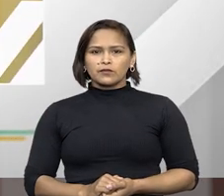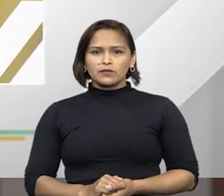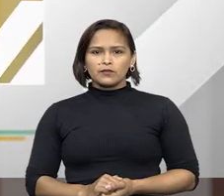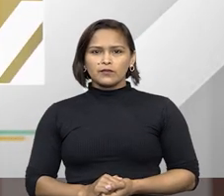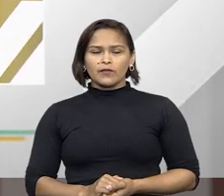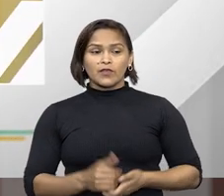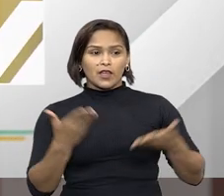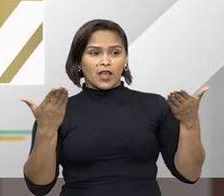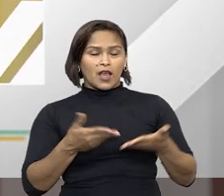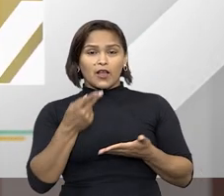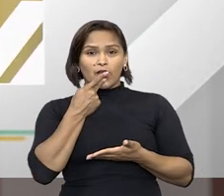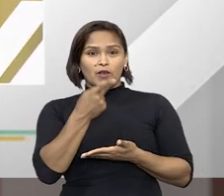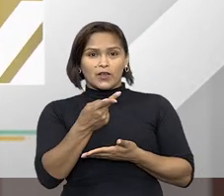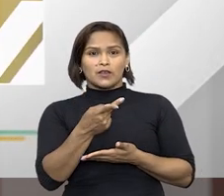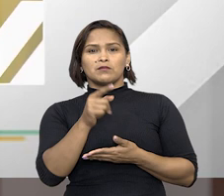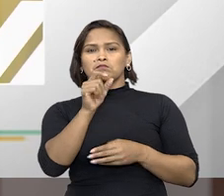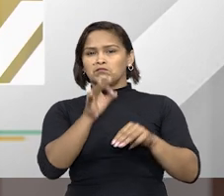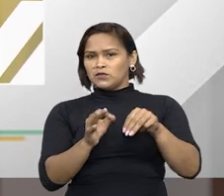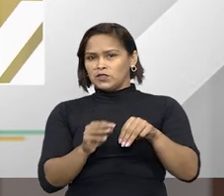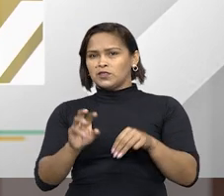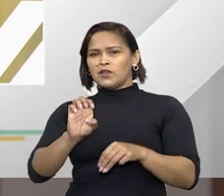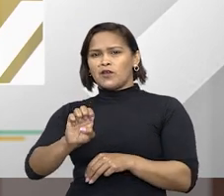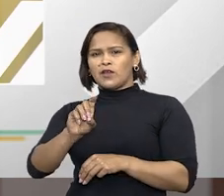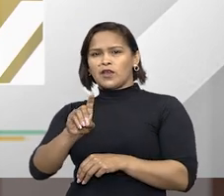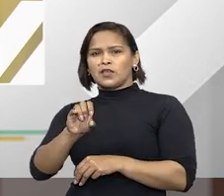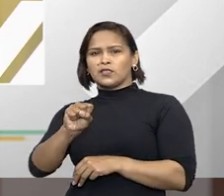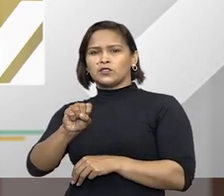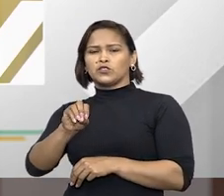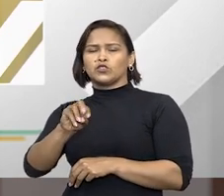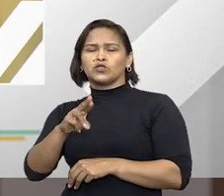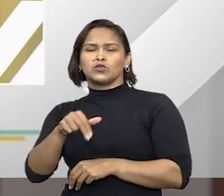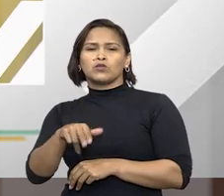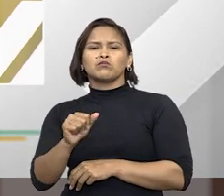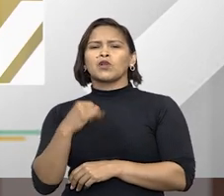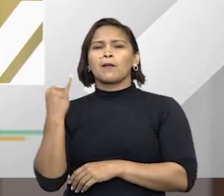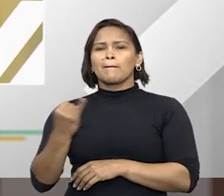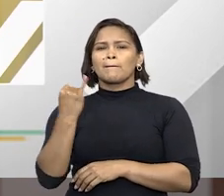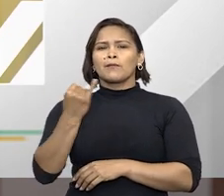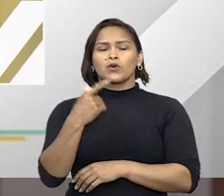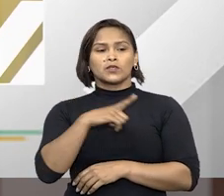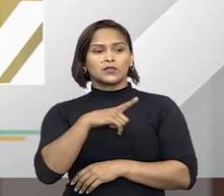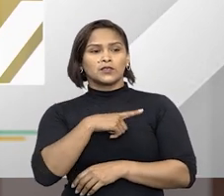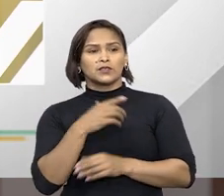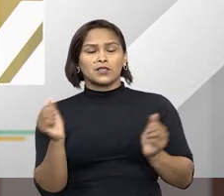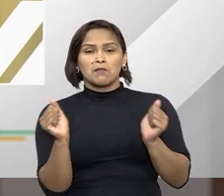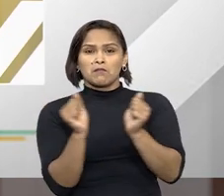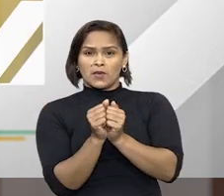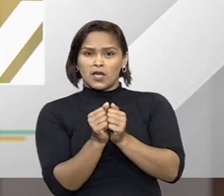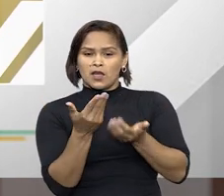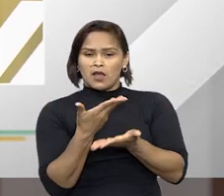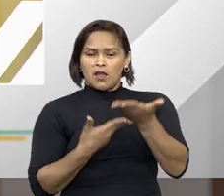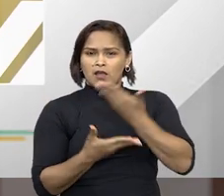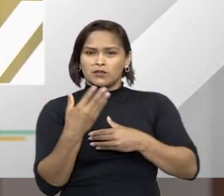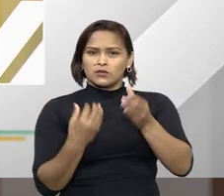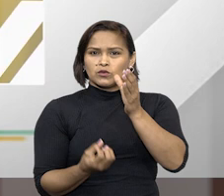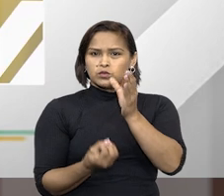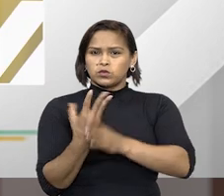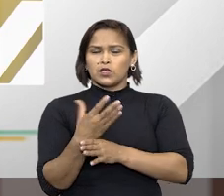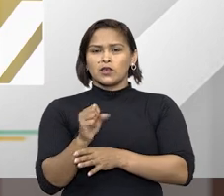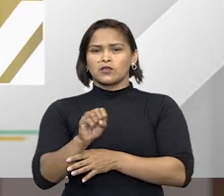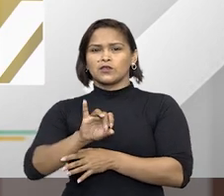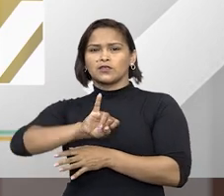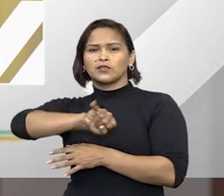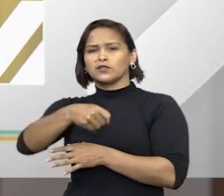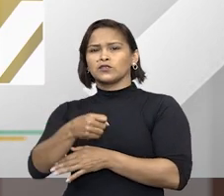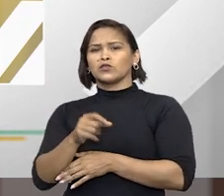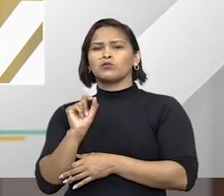Agora eu quero ouvir o ministro Edson Vidigal. Ministro, qual a relevância de o senhor, né, ter feito parte da história do Superior Tribunal de